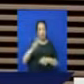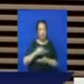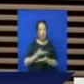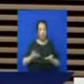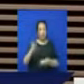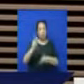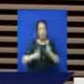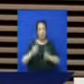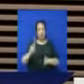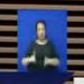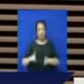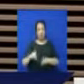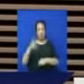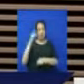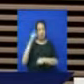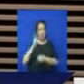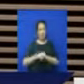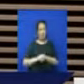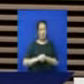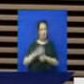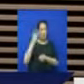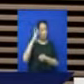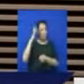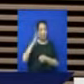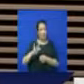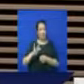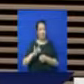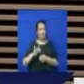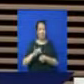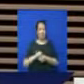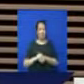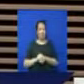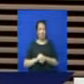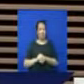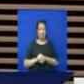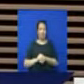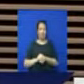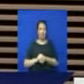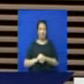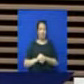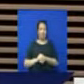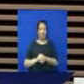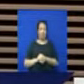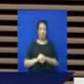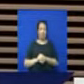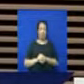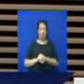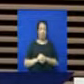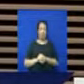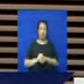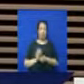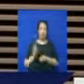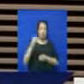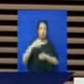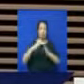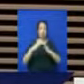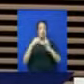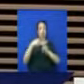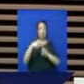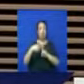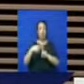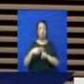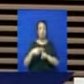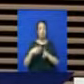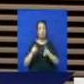várias pessoas que eu não imaginava que realmente estavam congregando na igreja. Felicidade também